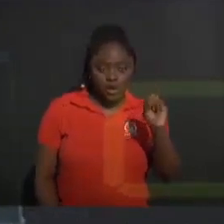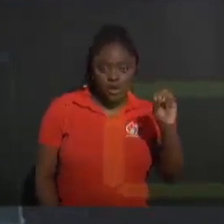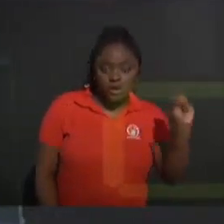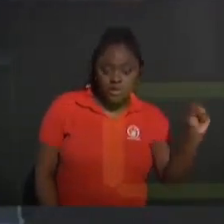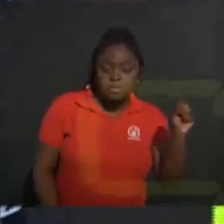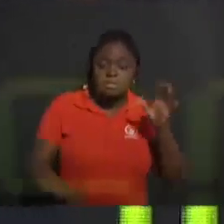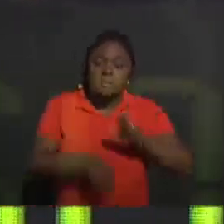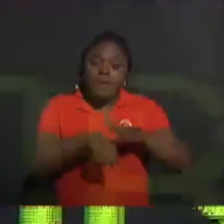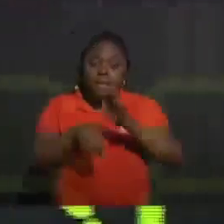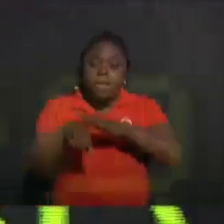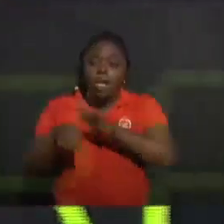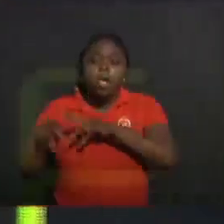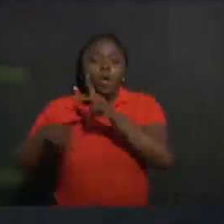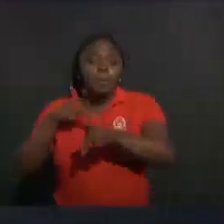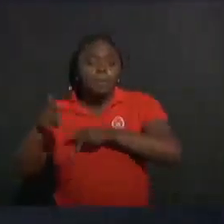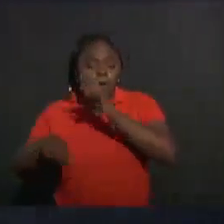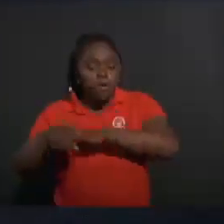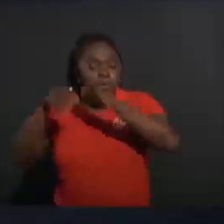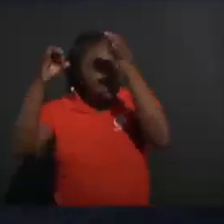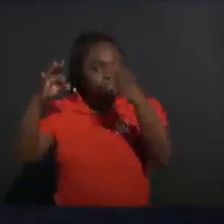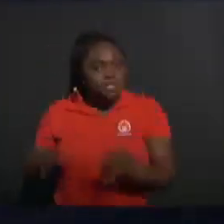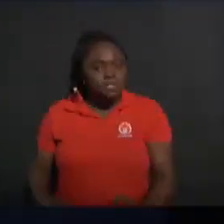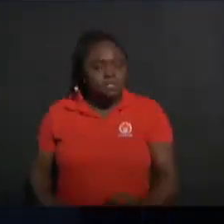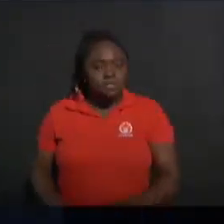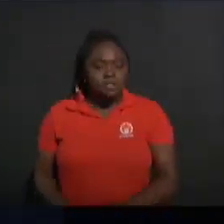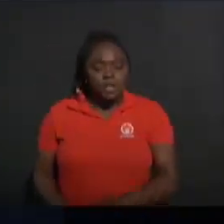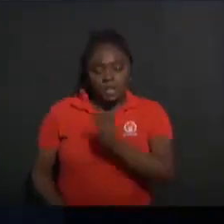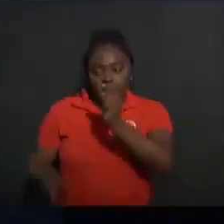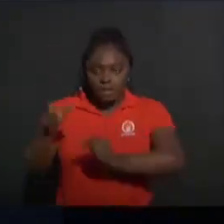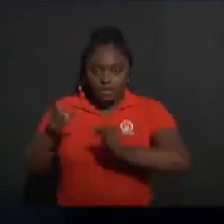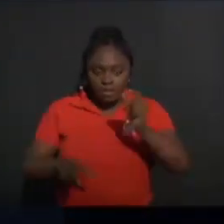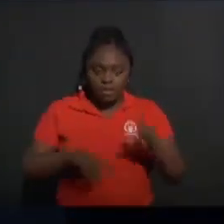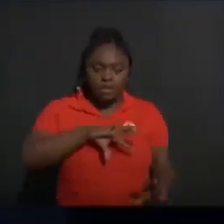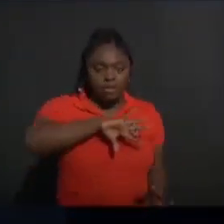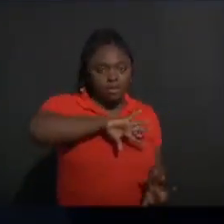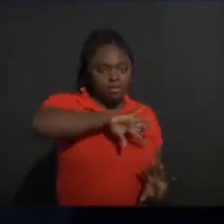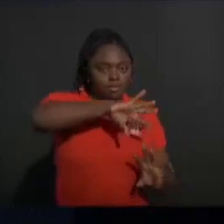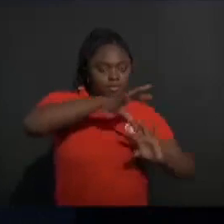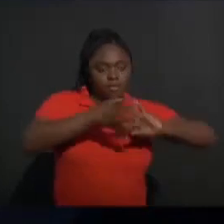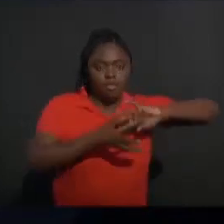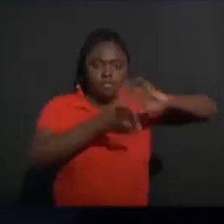mais? Agora eu vou falar o povo que mais tinha certeza do mundo: os reformadores.